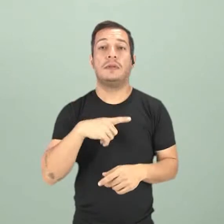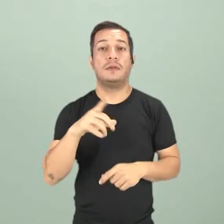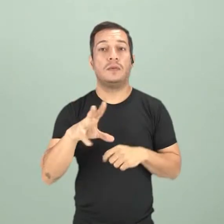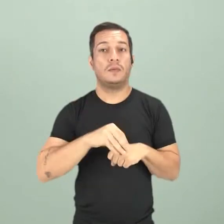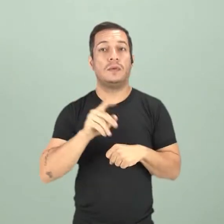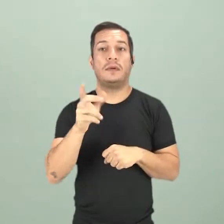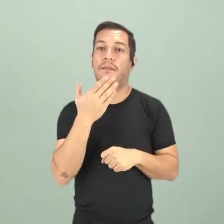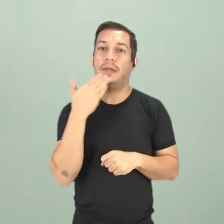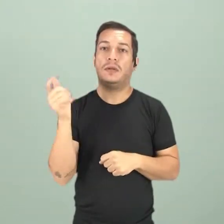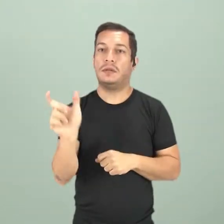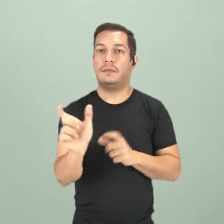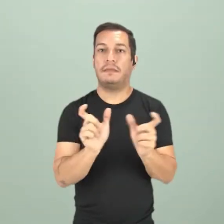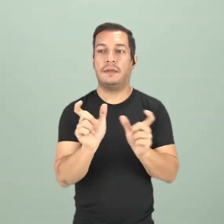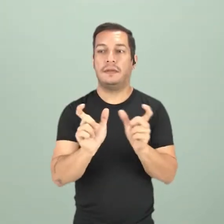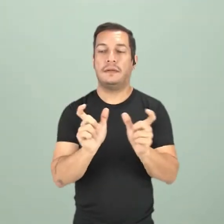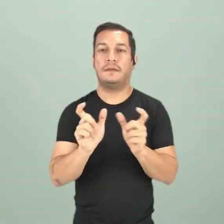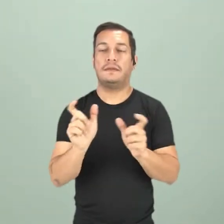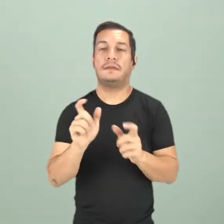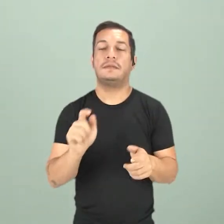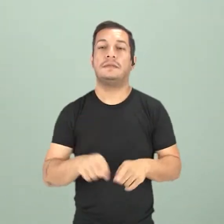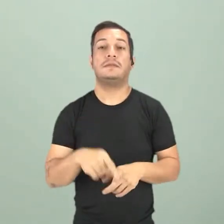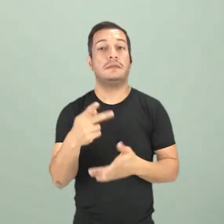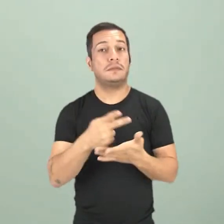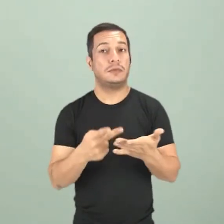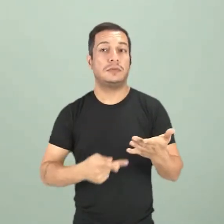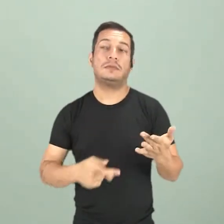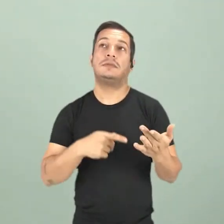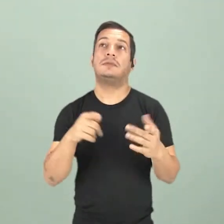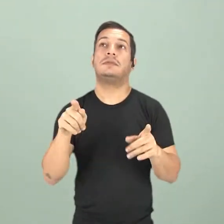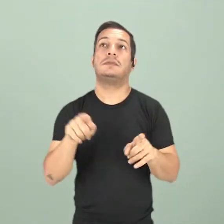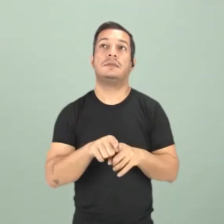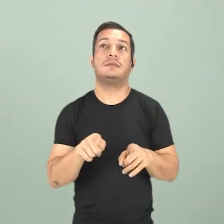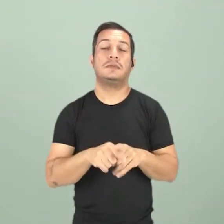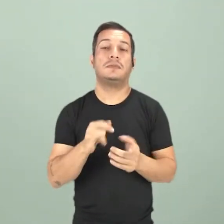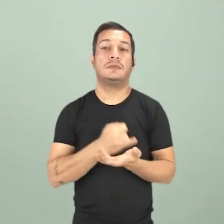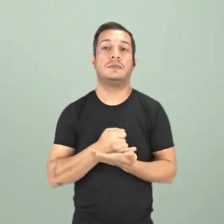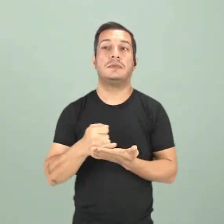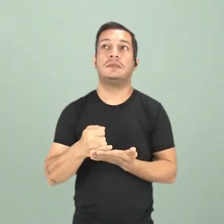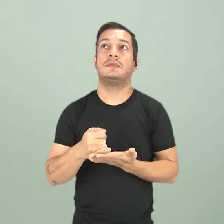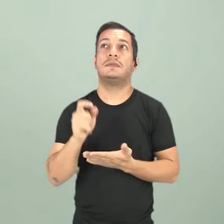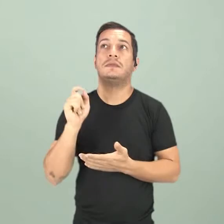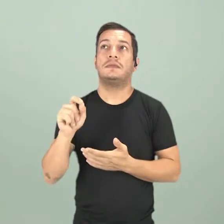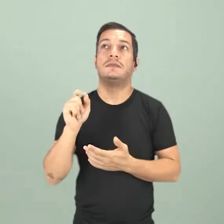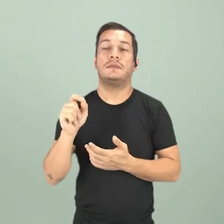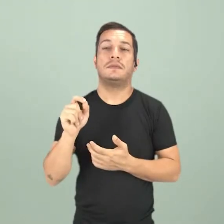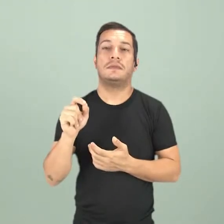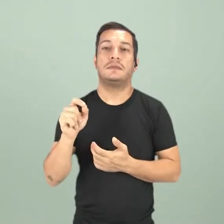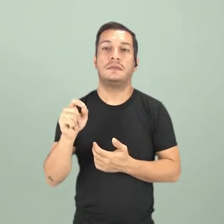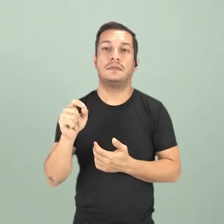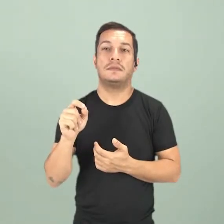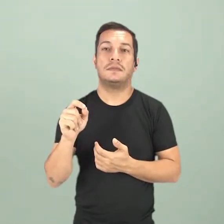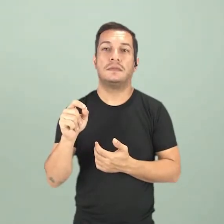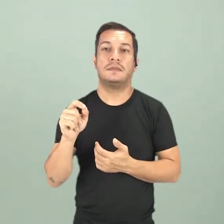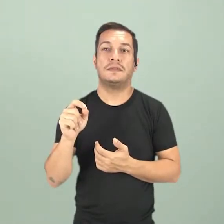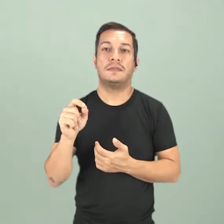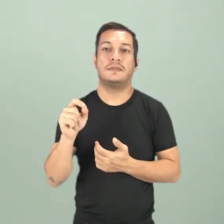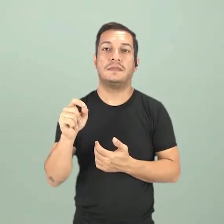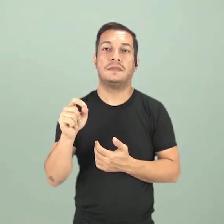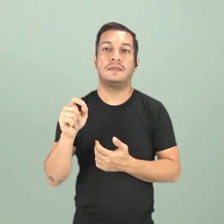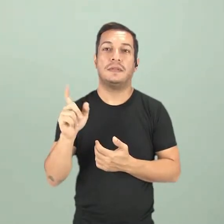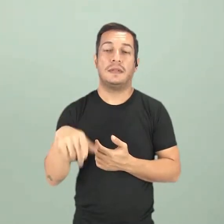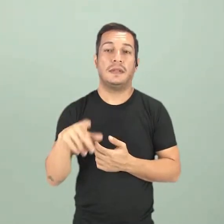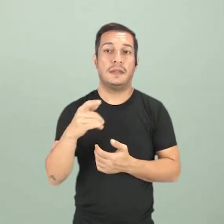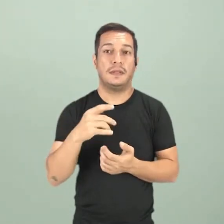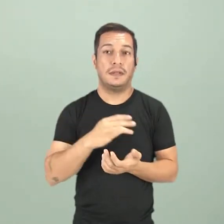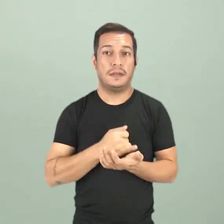da poética. Então, a poesia, ela se iniciava e encerrava-se por si mesma,